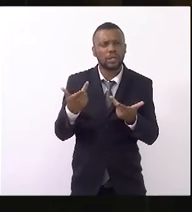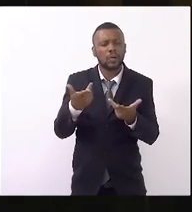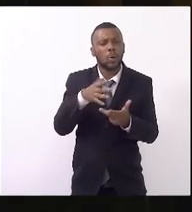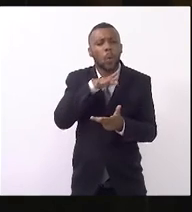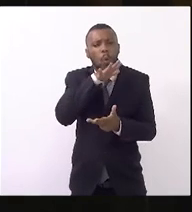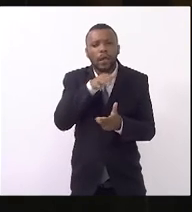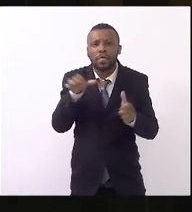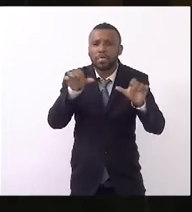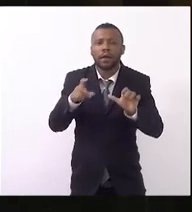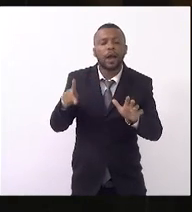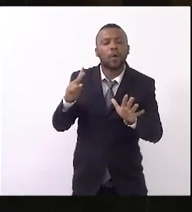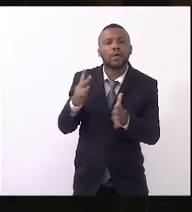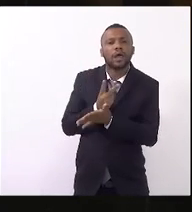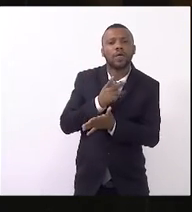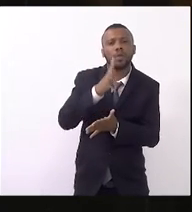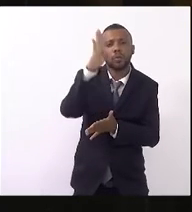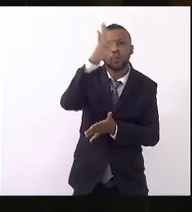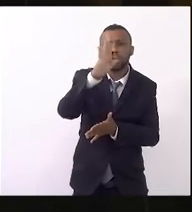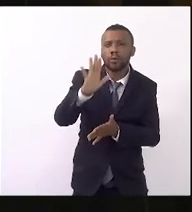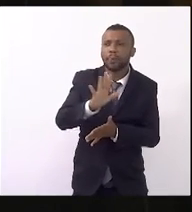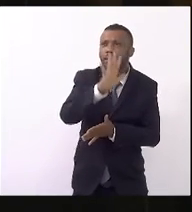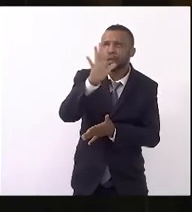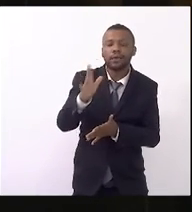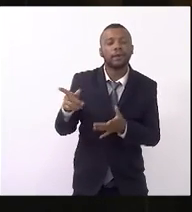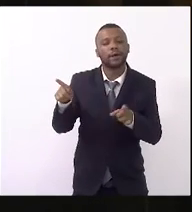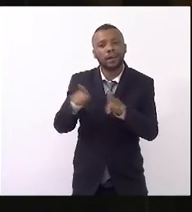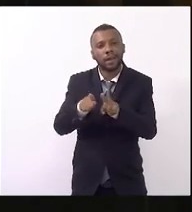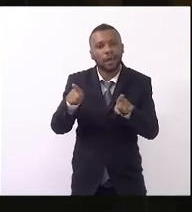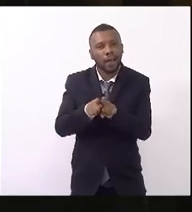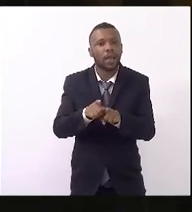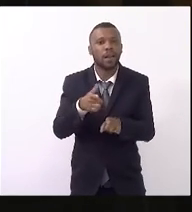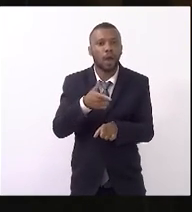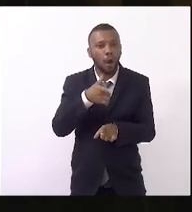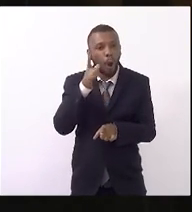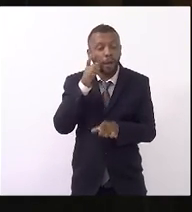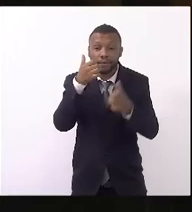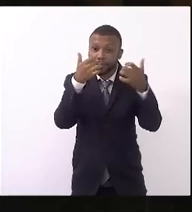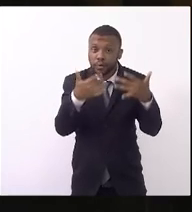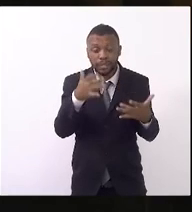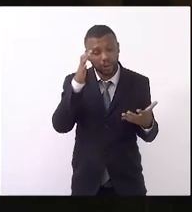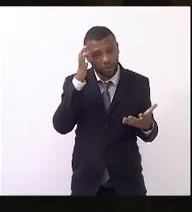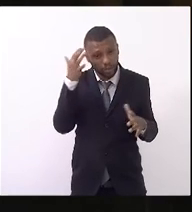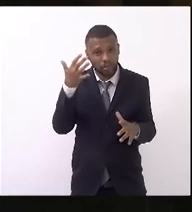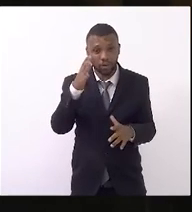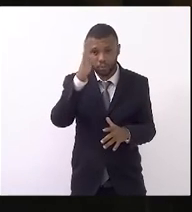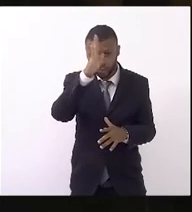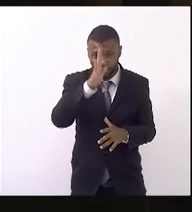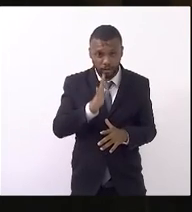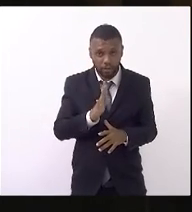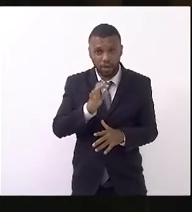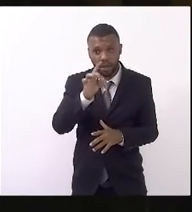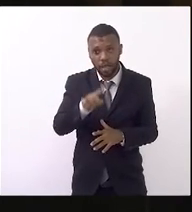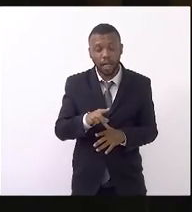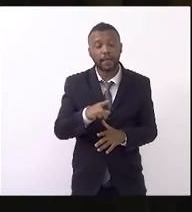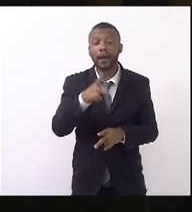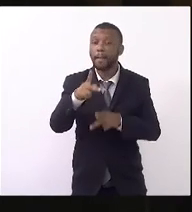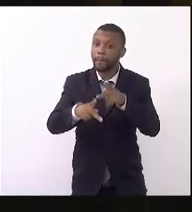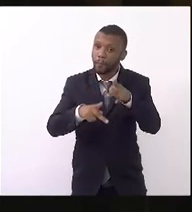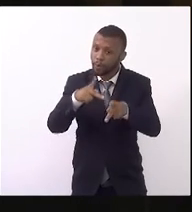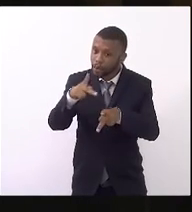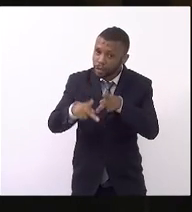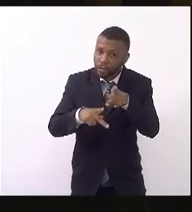aconteceram no nosso país, ainda me vem ele dizer ontem que a solução do país é que a